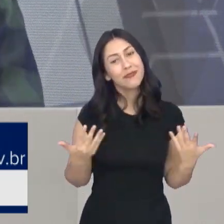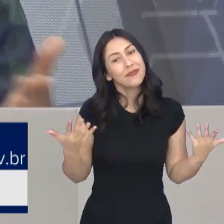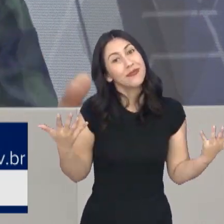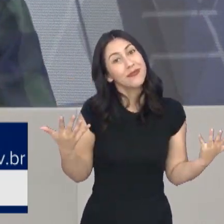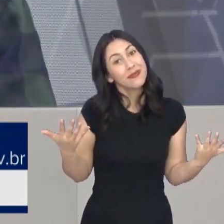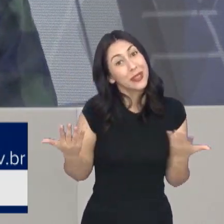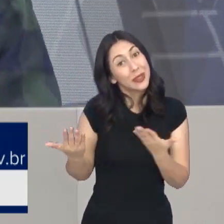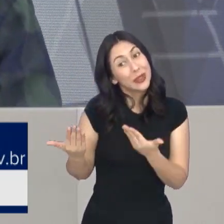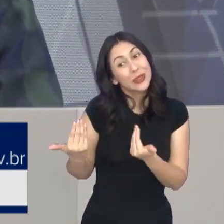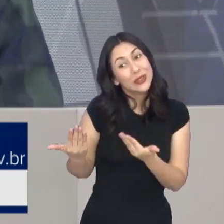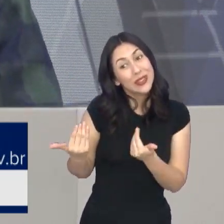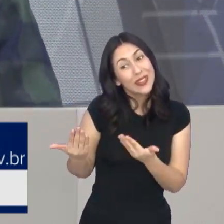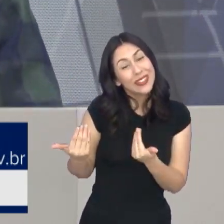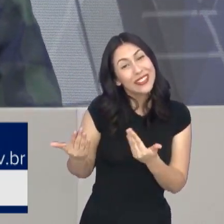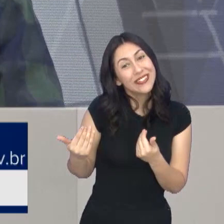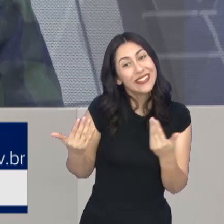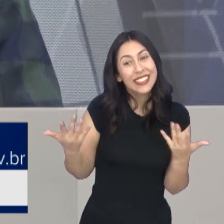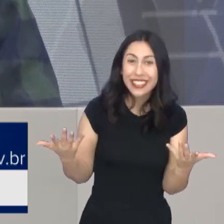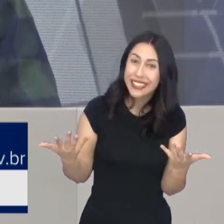desse jovem ainda